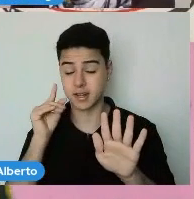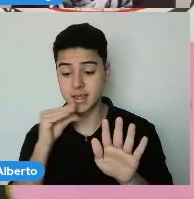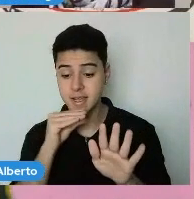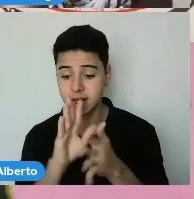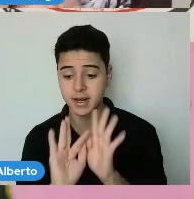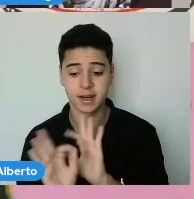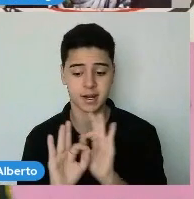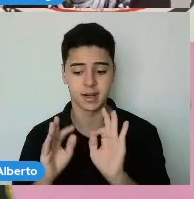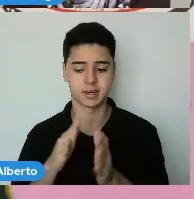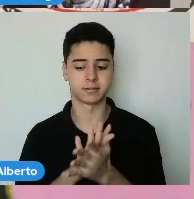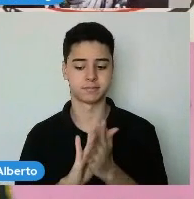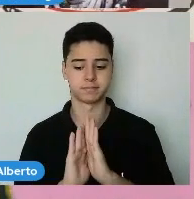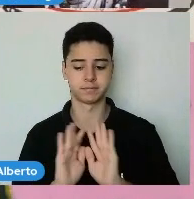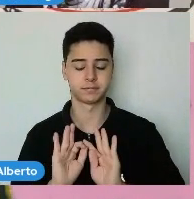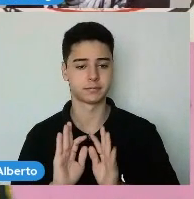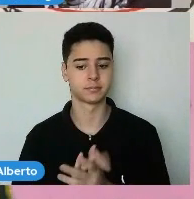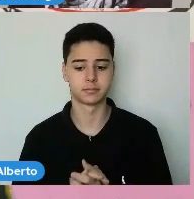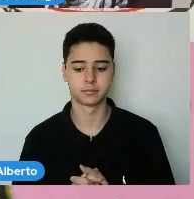essas referências